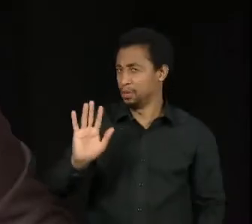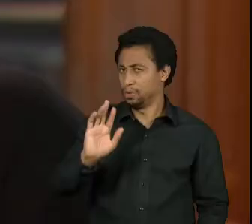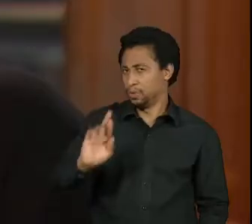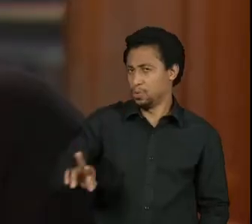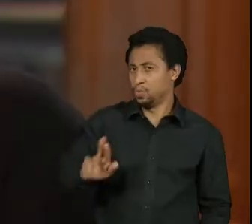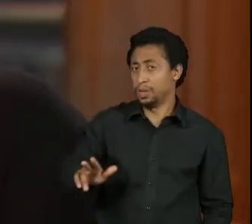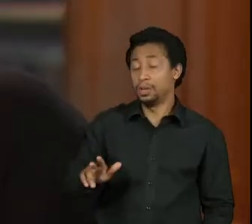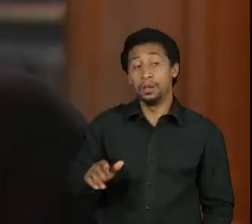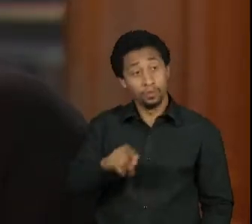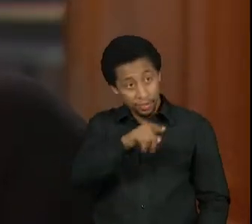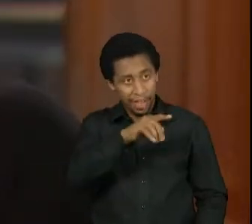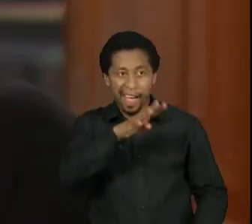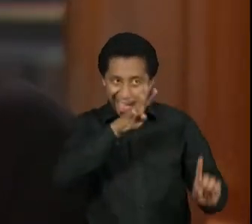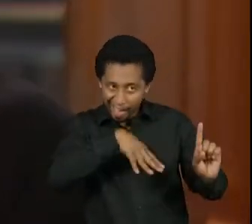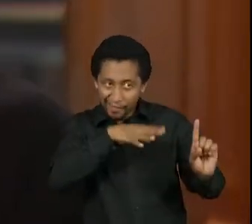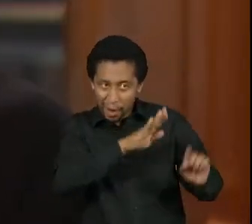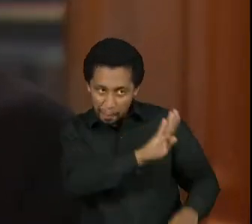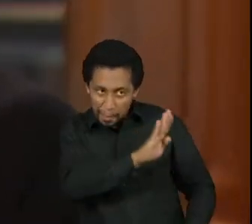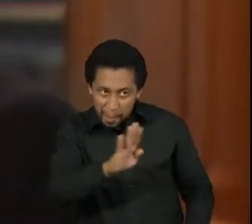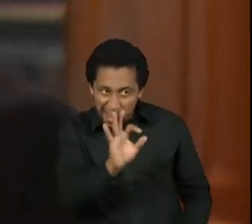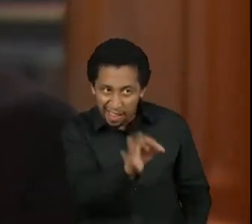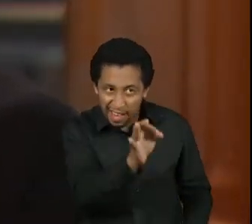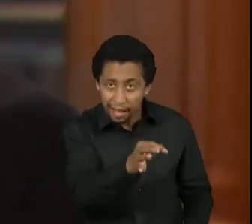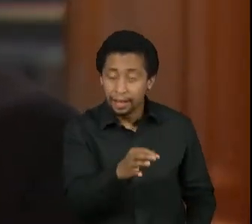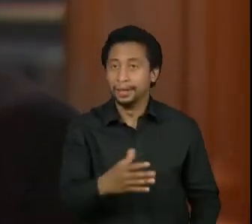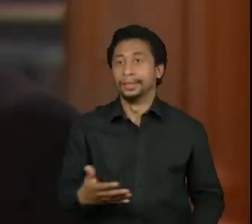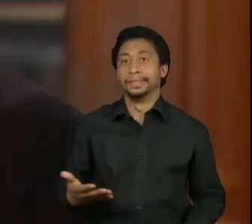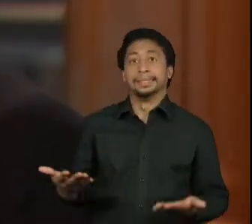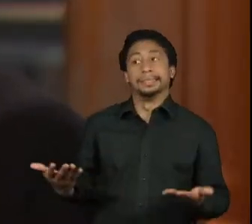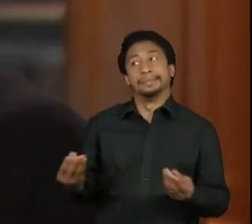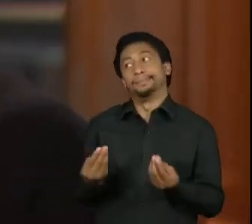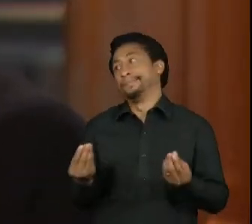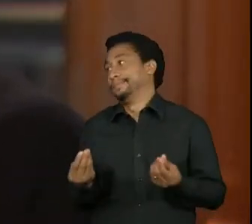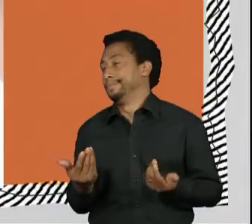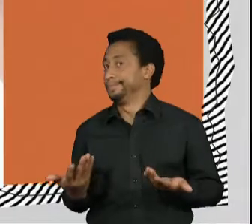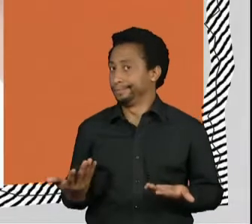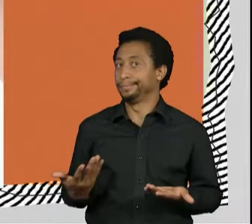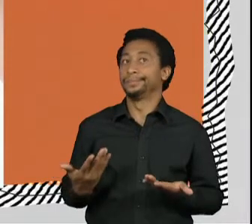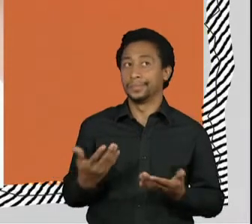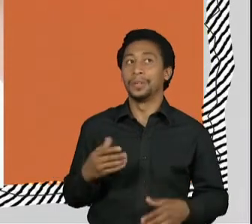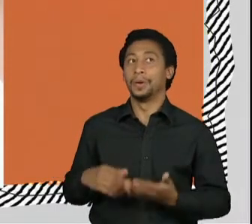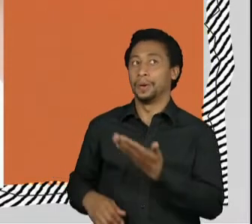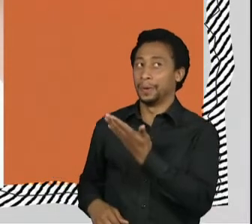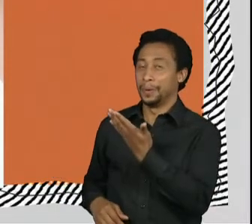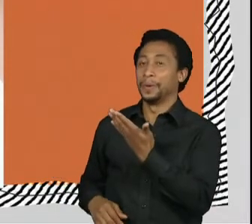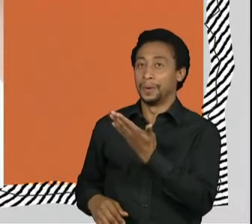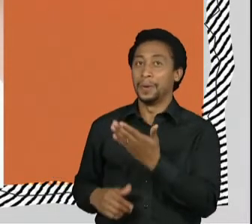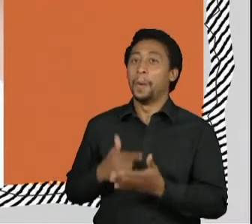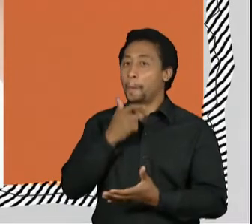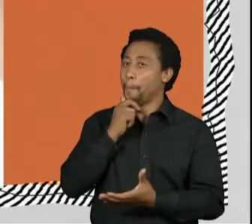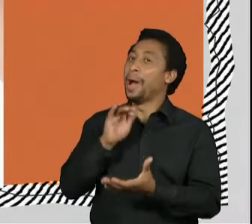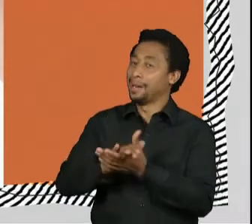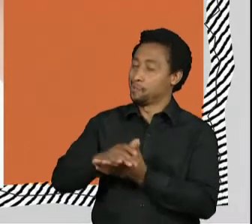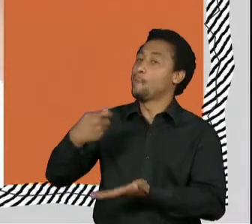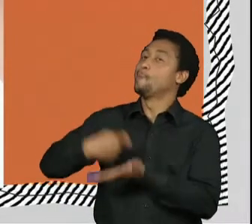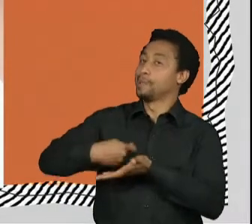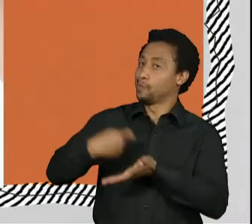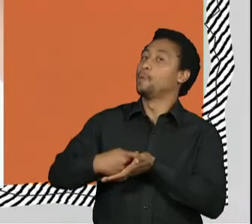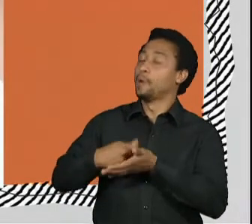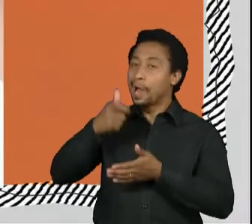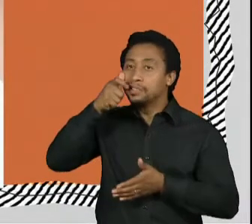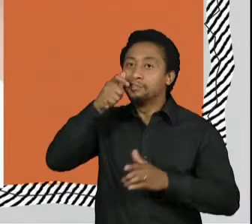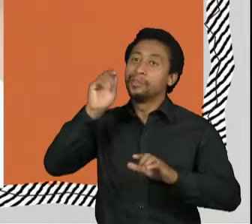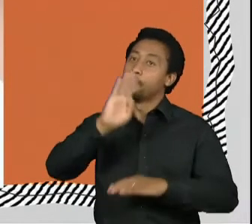né é eu sou sofreu Sérgio me obrigou a virar fã do BBB o meu não era a Você tá jogando a culpa para o seu marido Total eu não